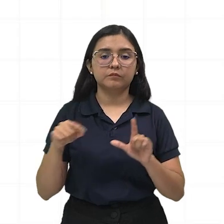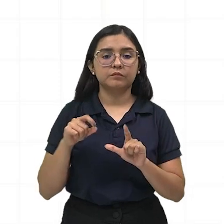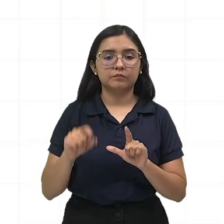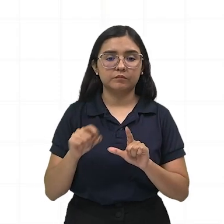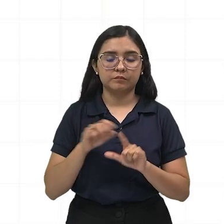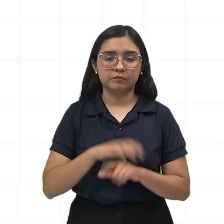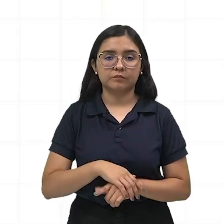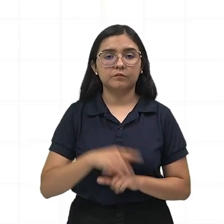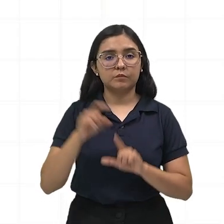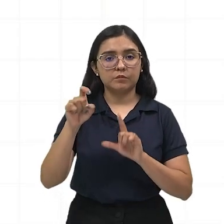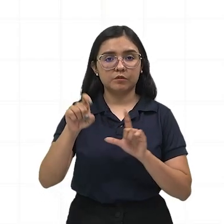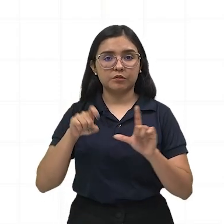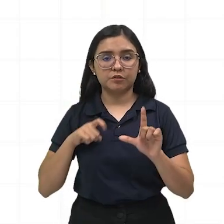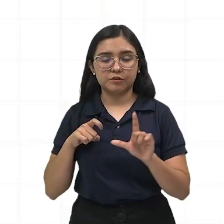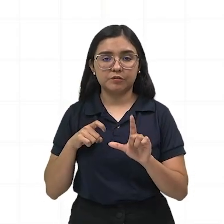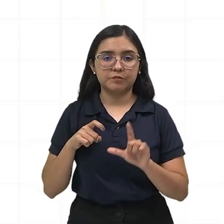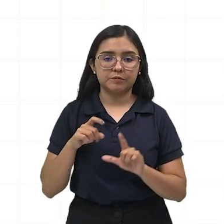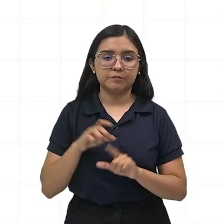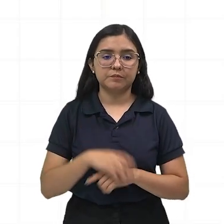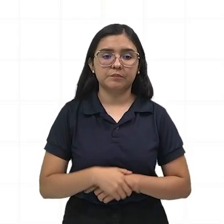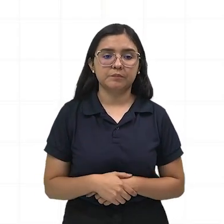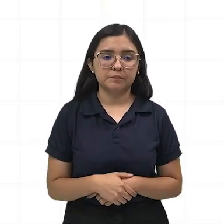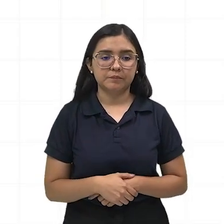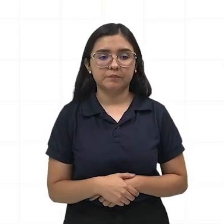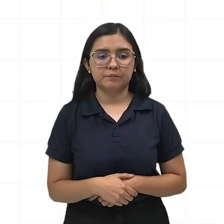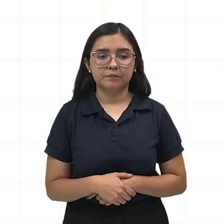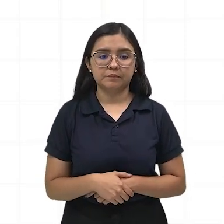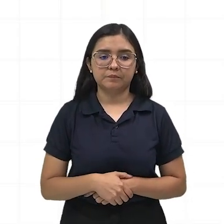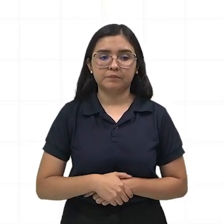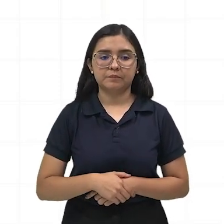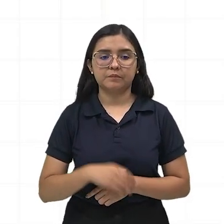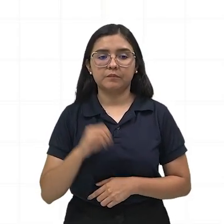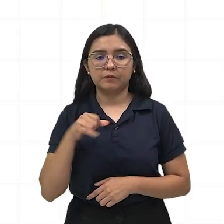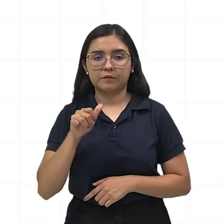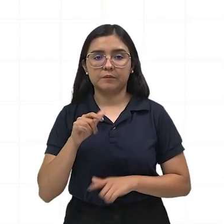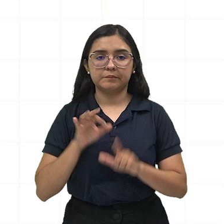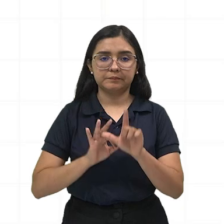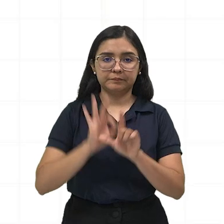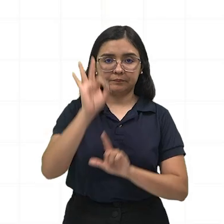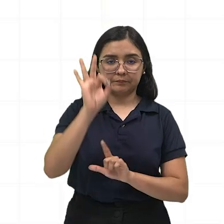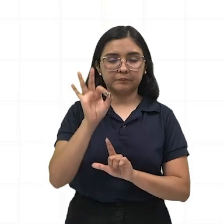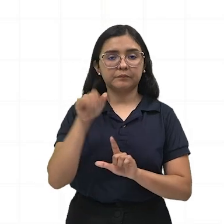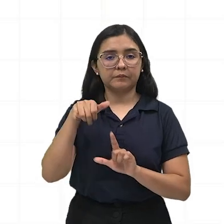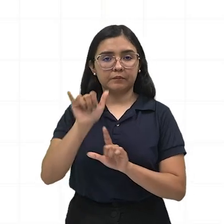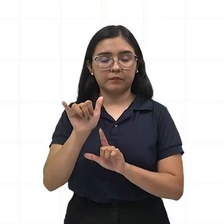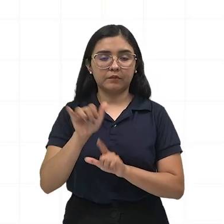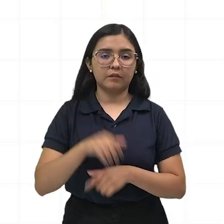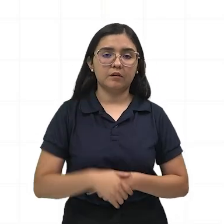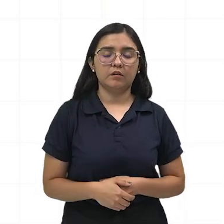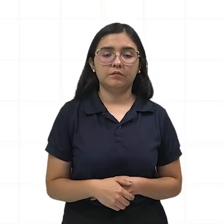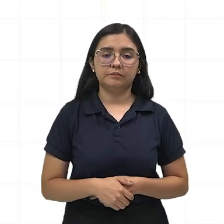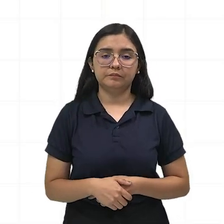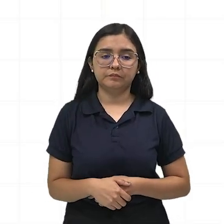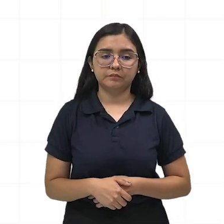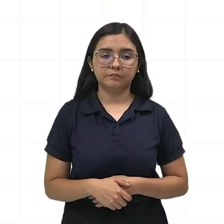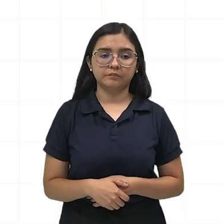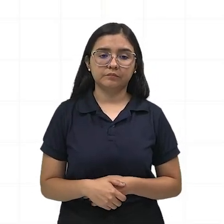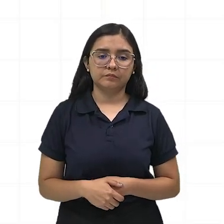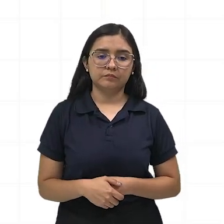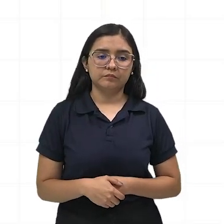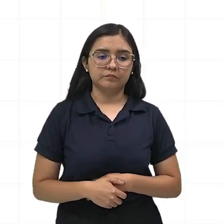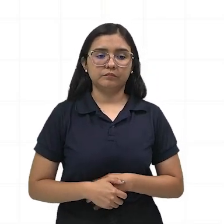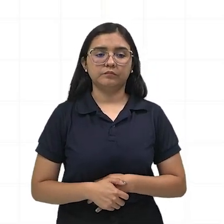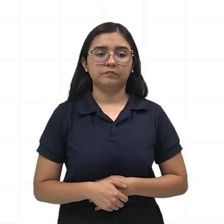eixo horizontal, OY, eixo vertical, né? Então, o eixo,